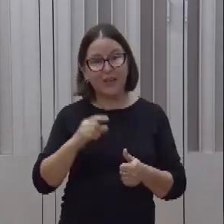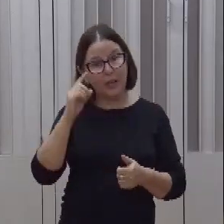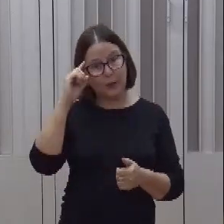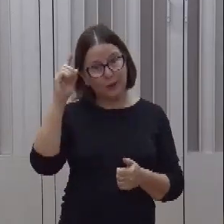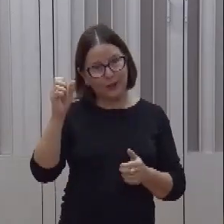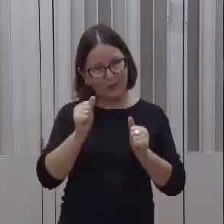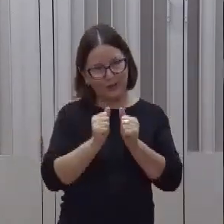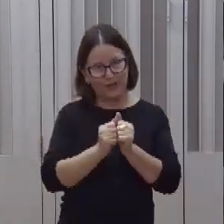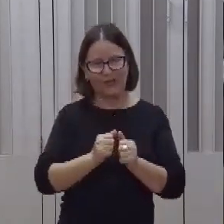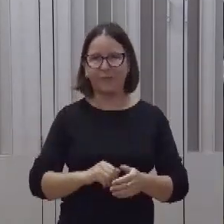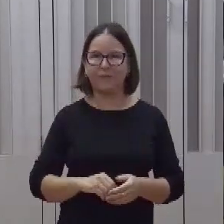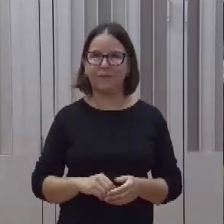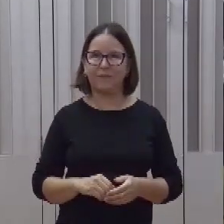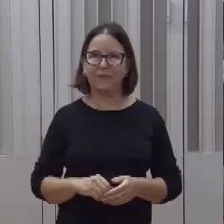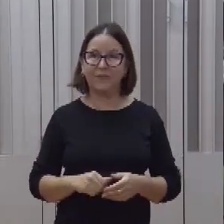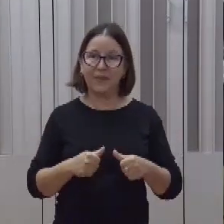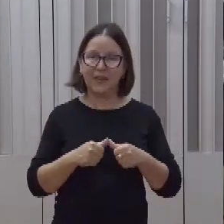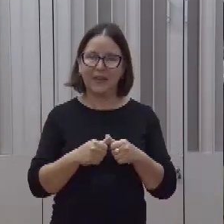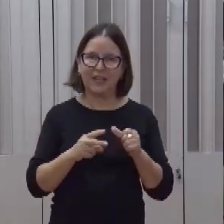Este é o verbo meno,